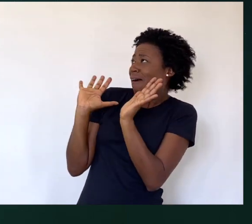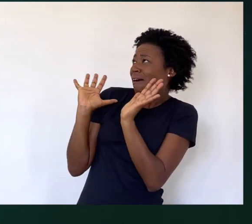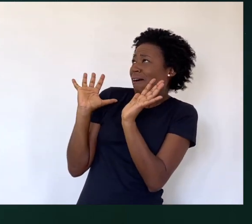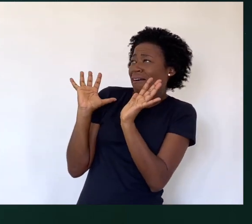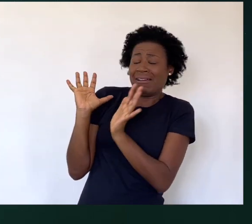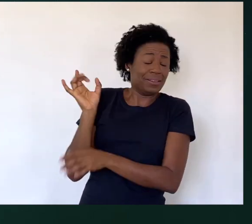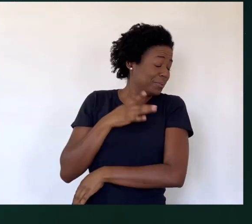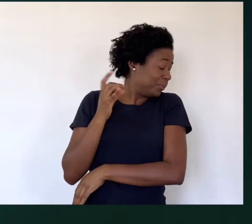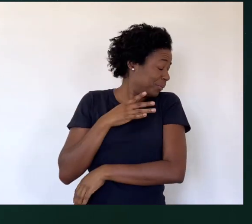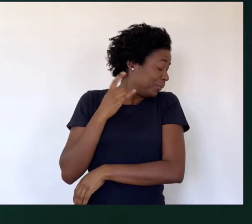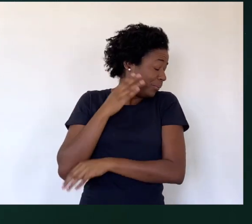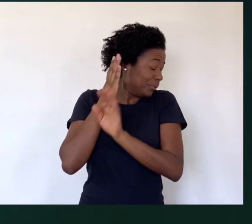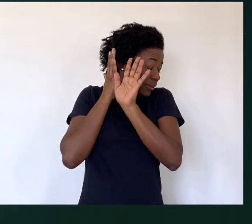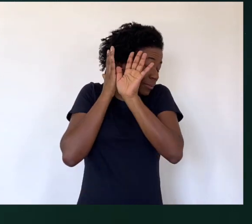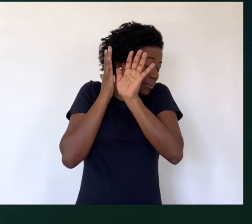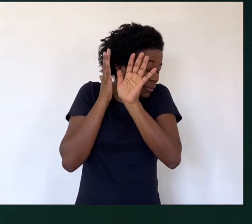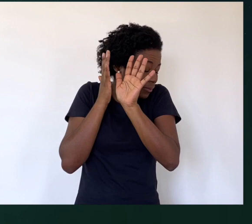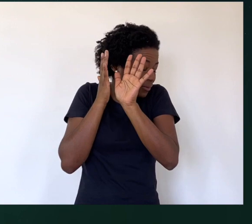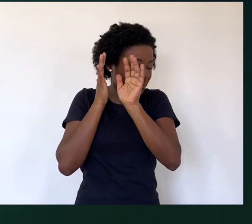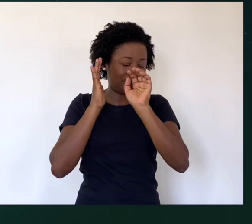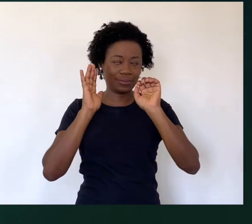assustador.